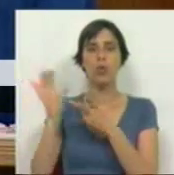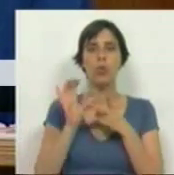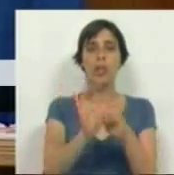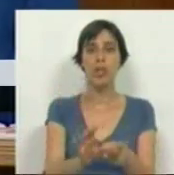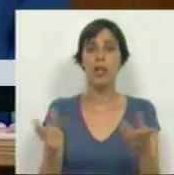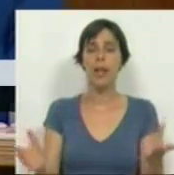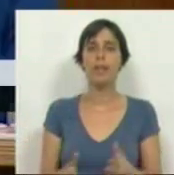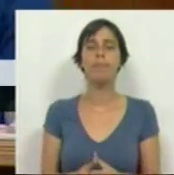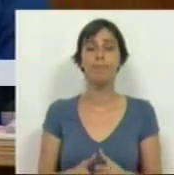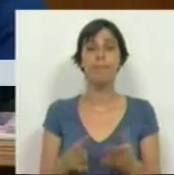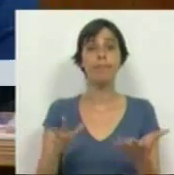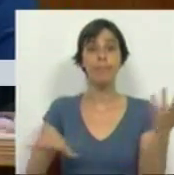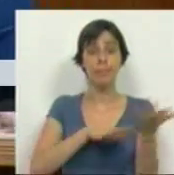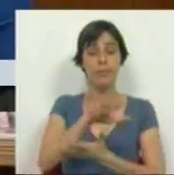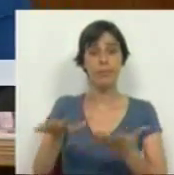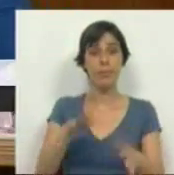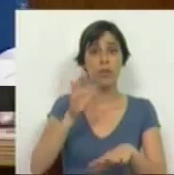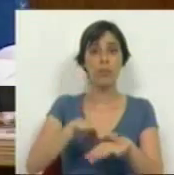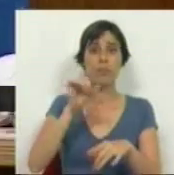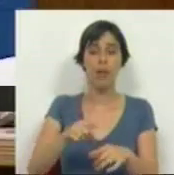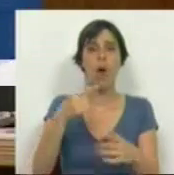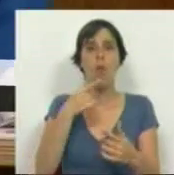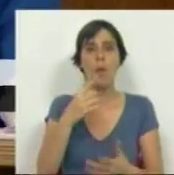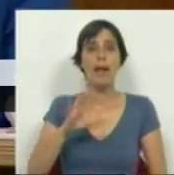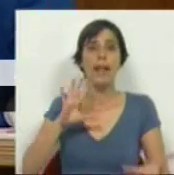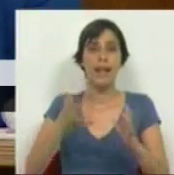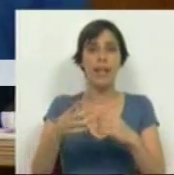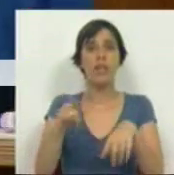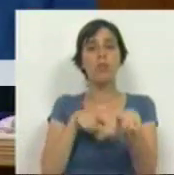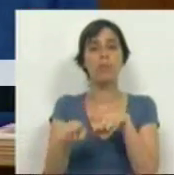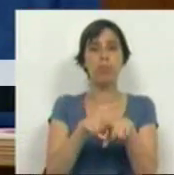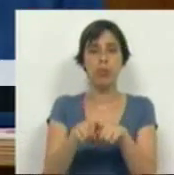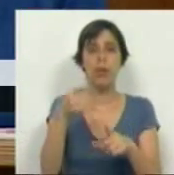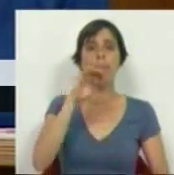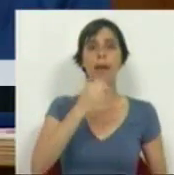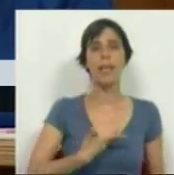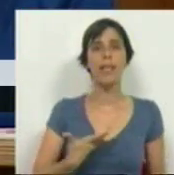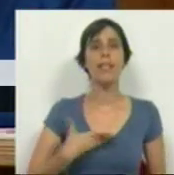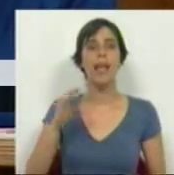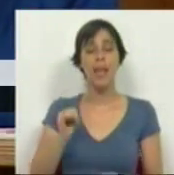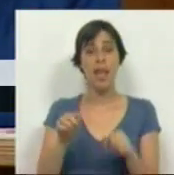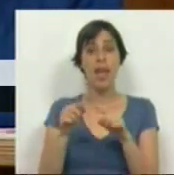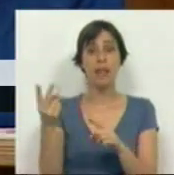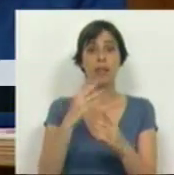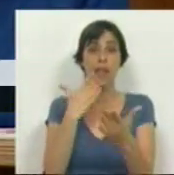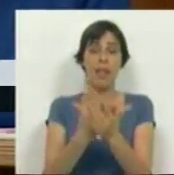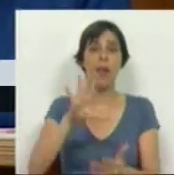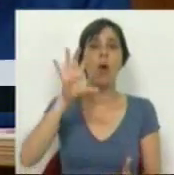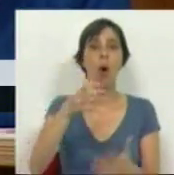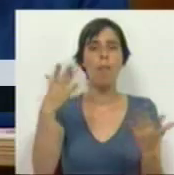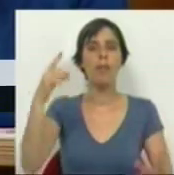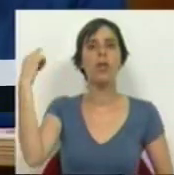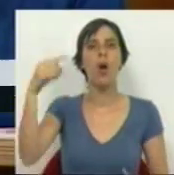resgate. Face à instabilidade, à profunda crise política em que PSD e CDS mergulharam o país,